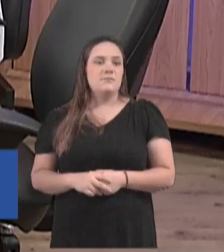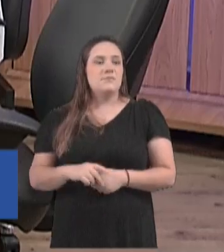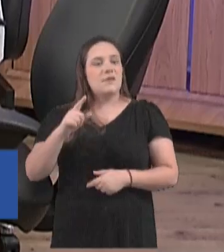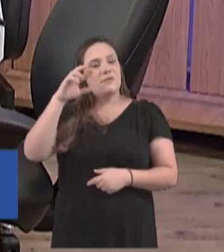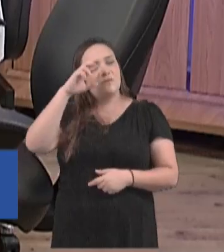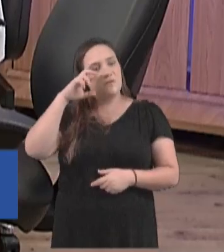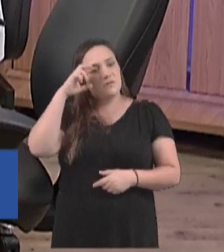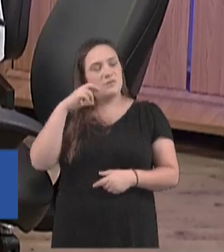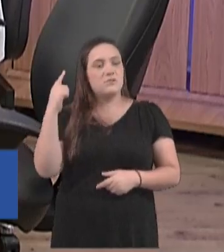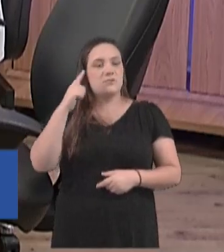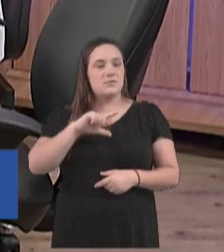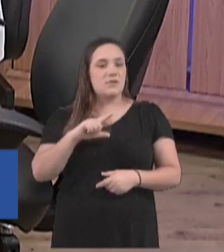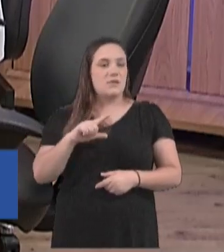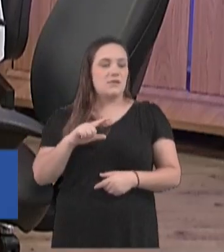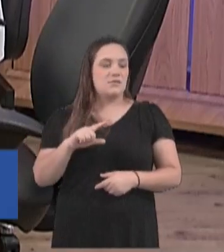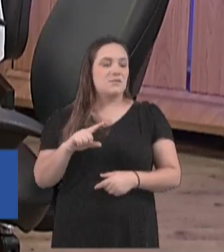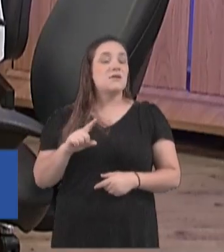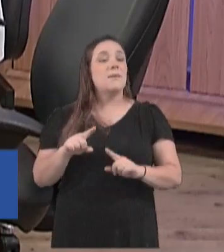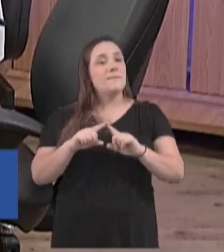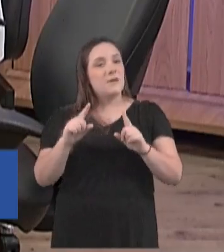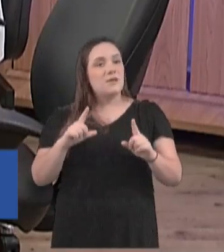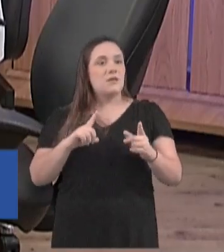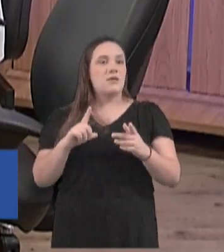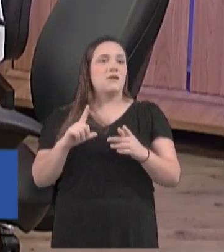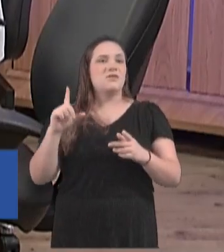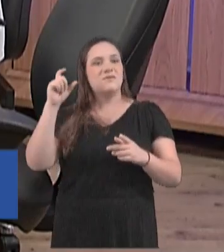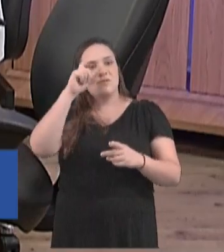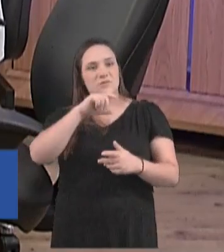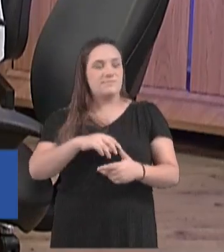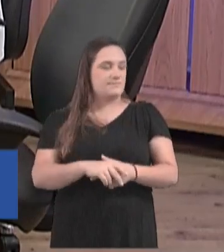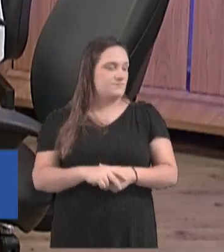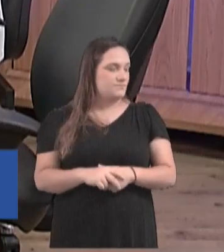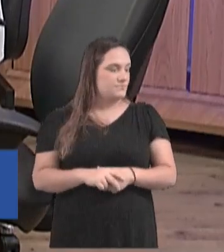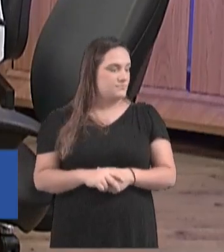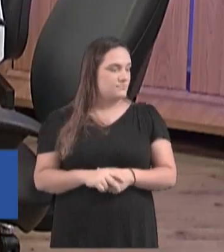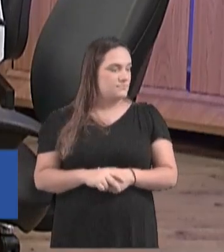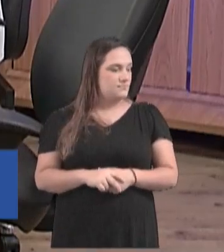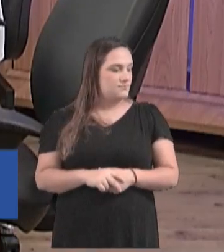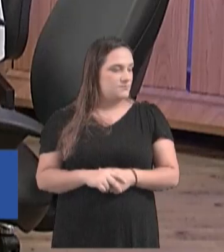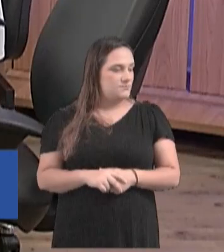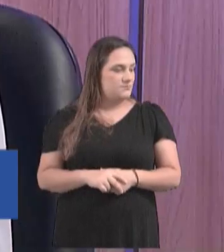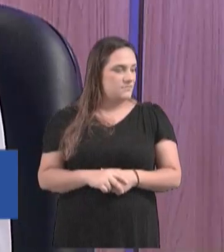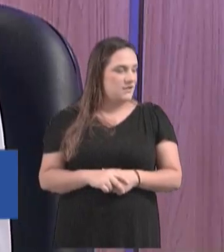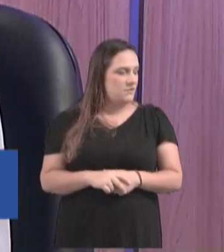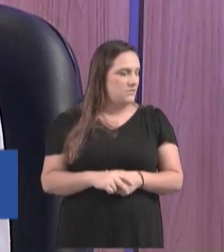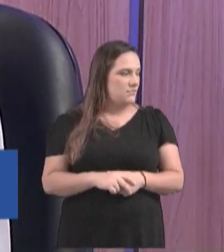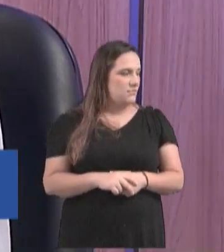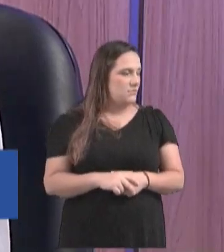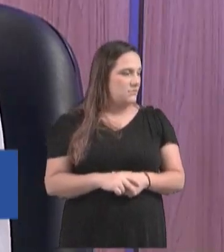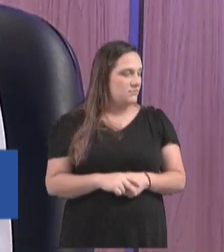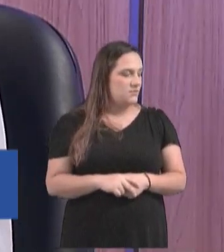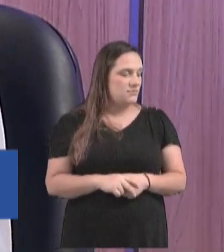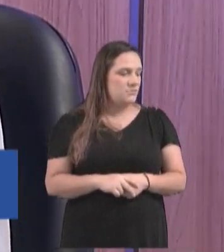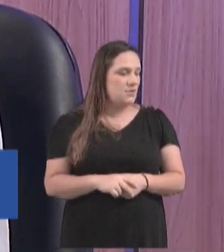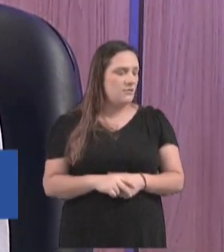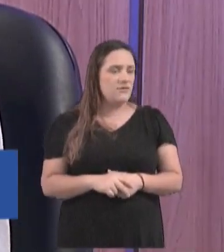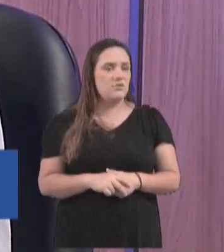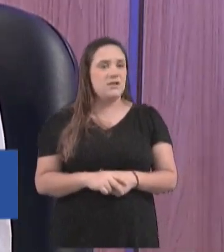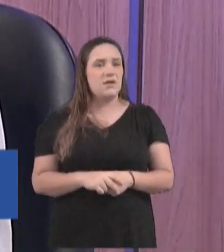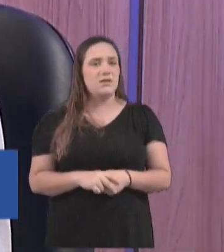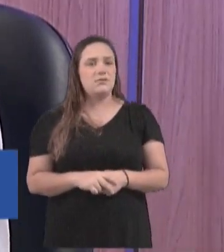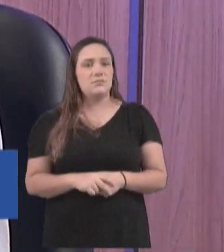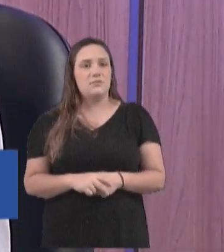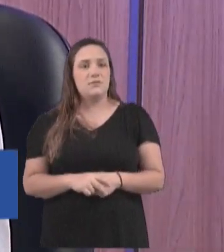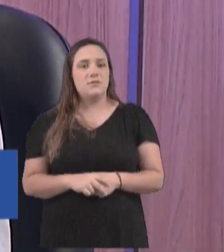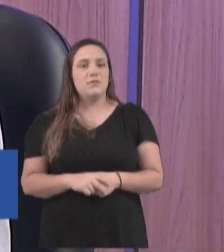fiscalização ocorre até com mais dificuldade, né? Com uma monitorização de vazão de água, qualidade da